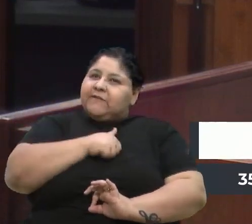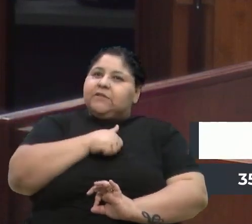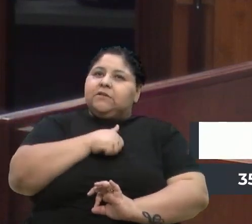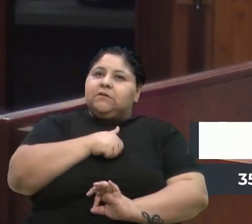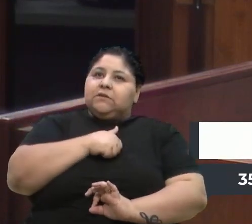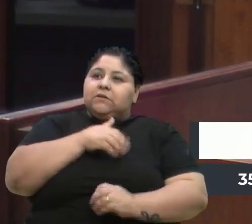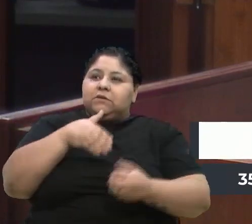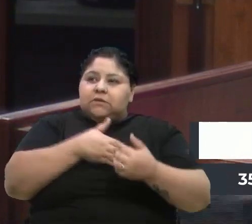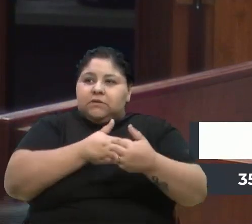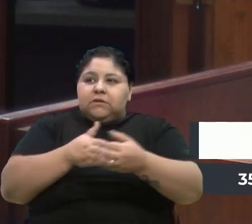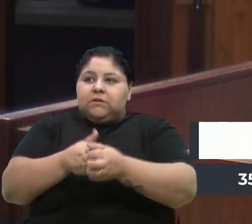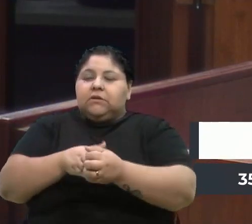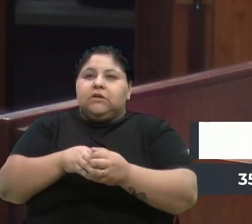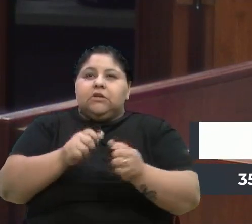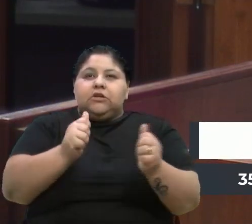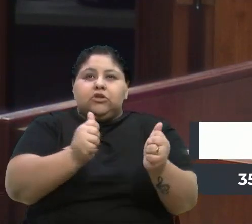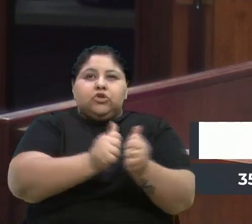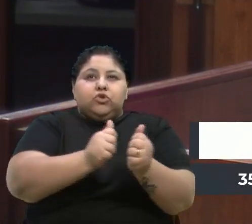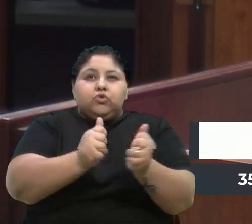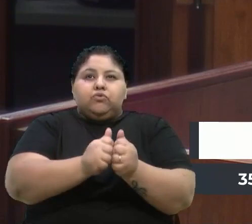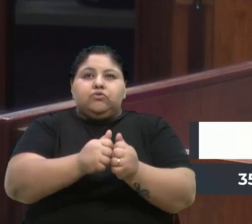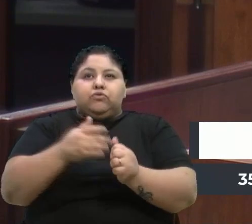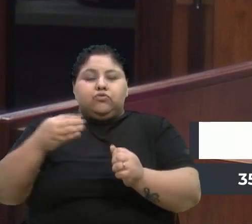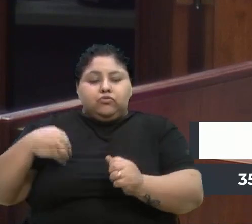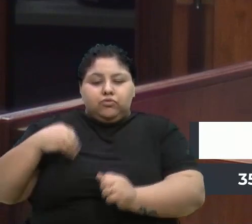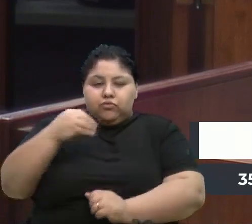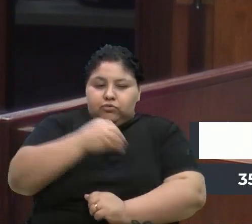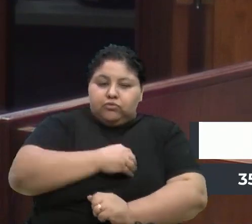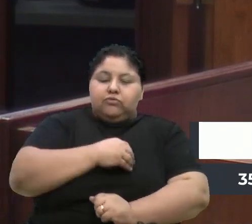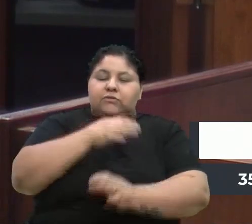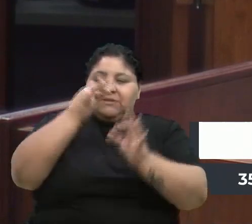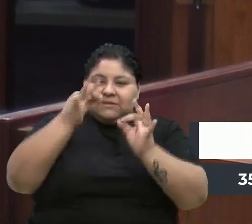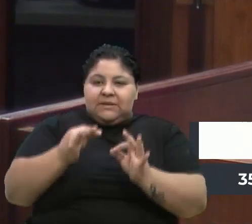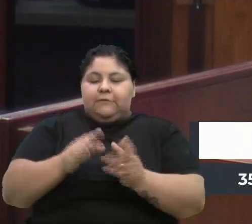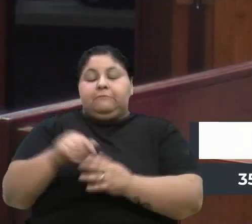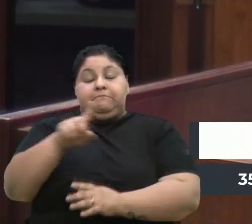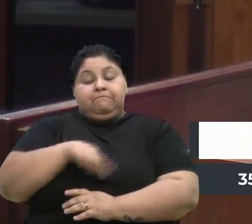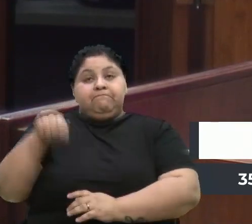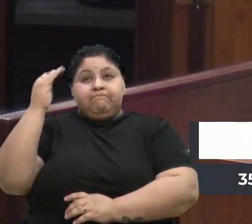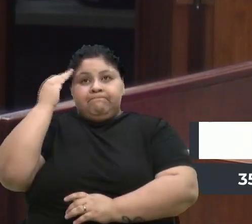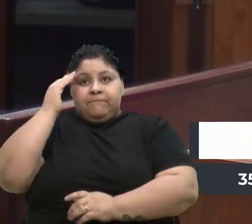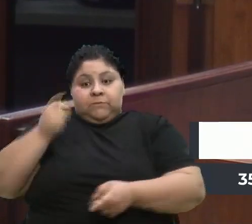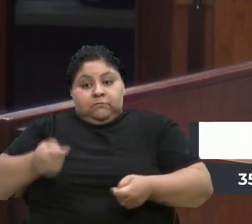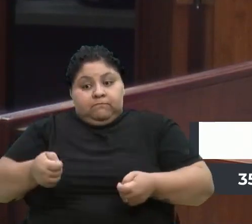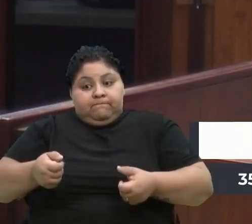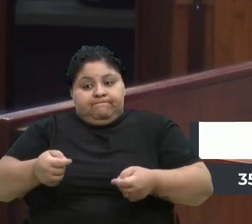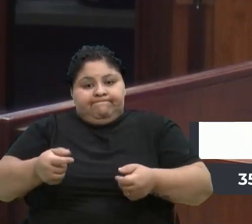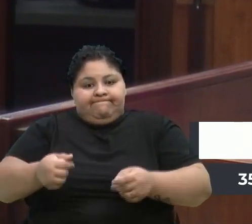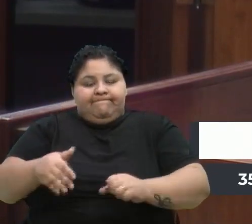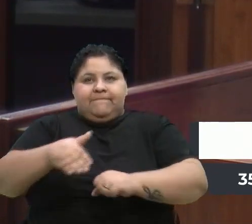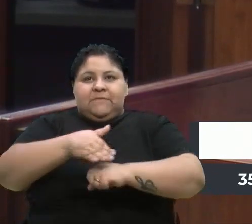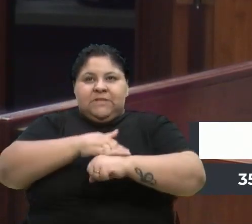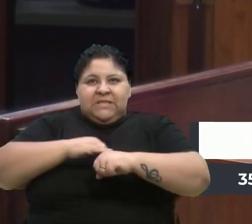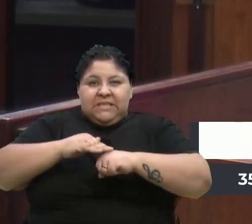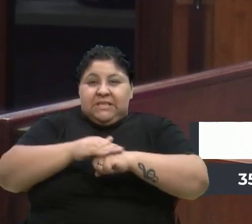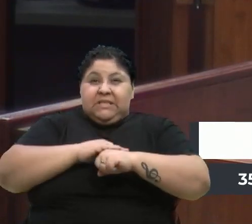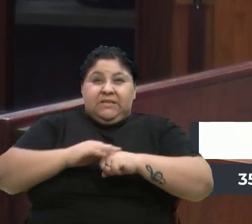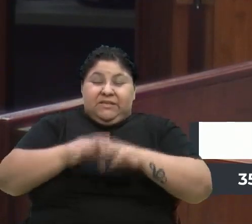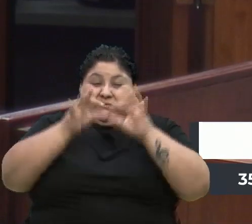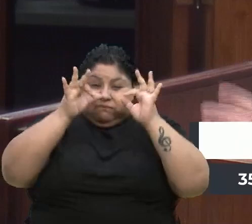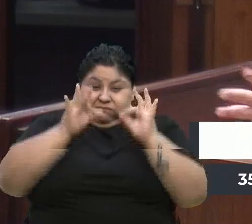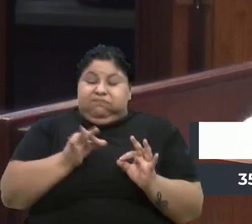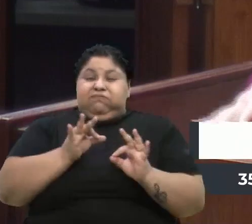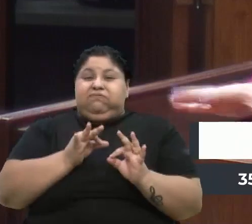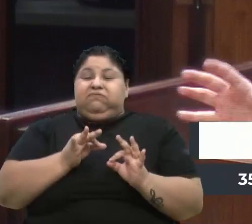sempre estar com seus exames em dia. A gente sabe que o câncer é, sim, uma doença muito complexa que